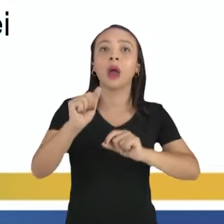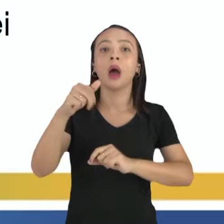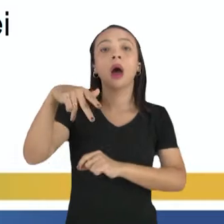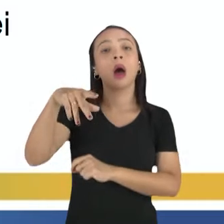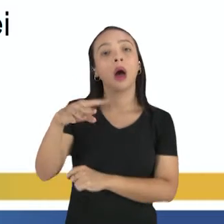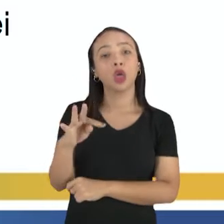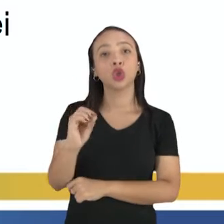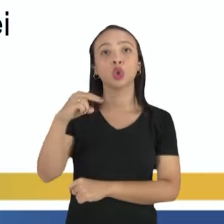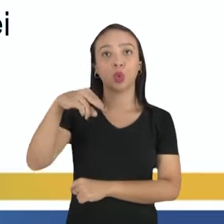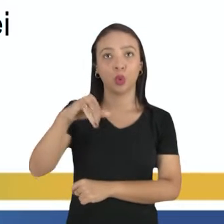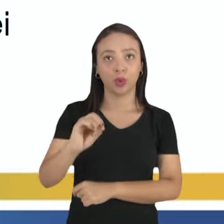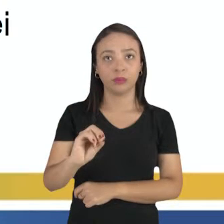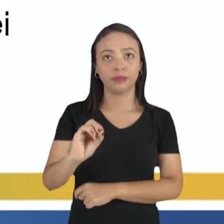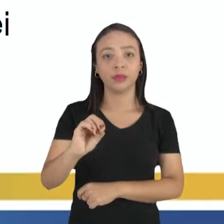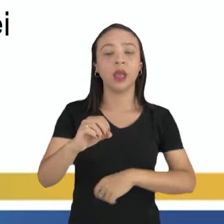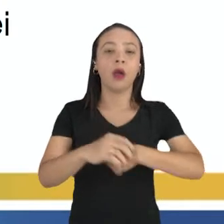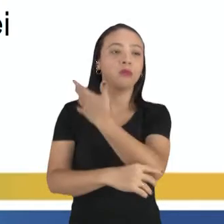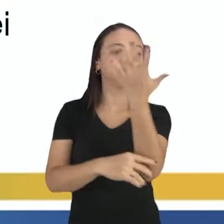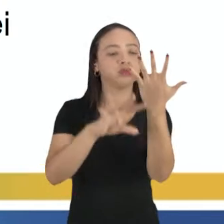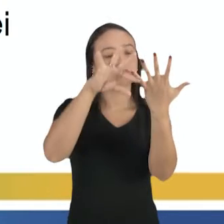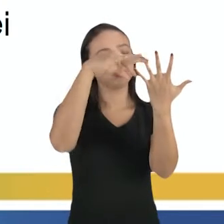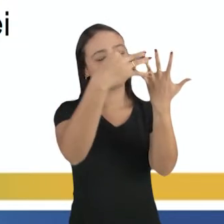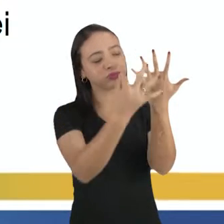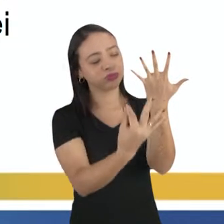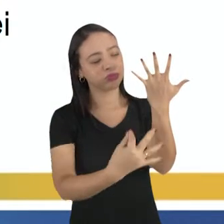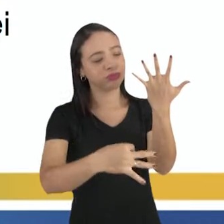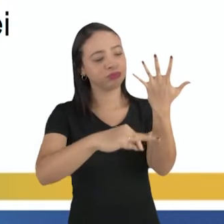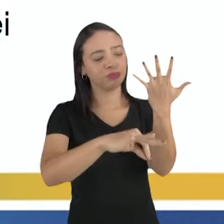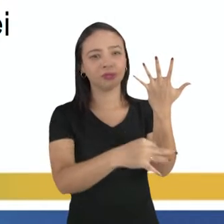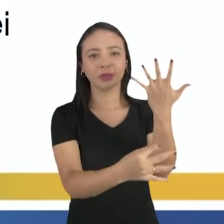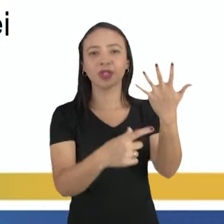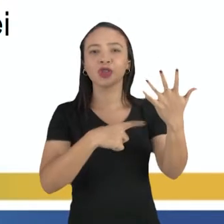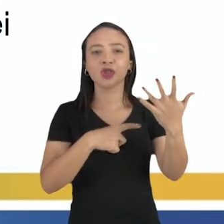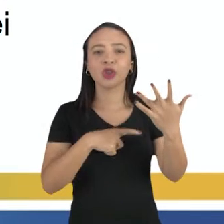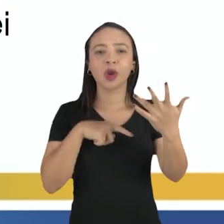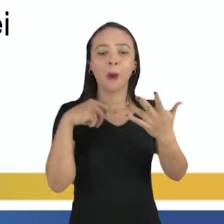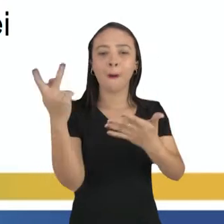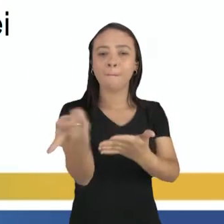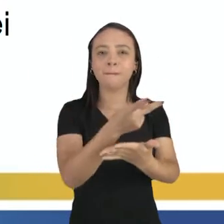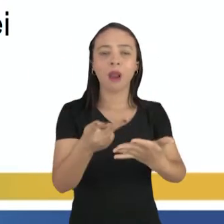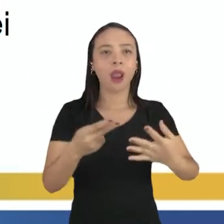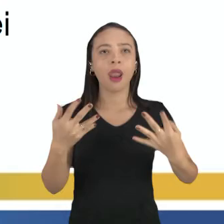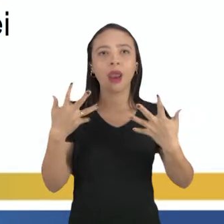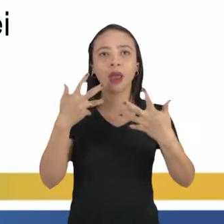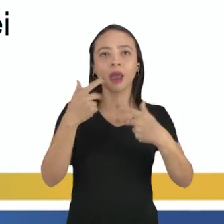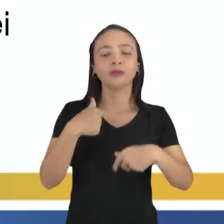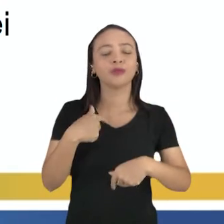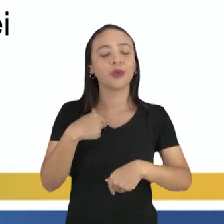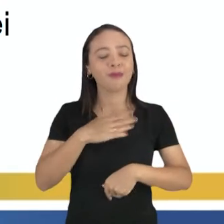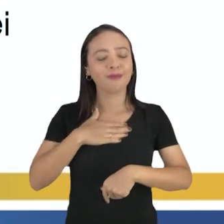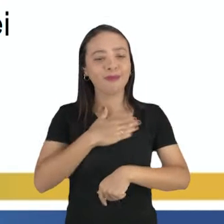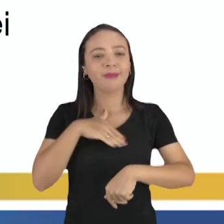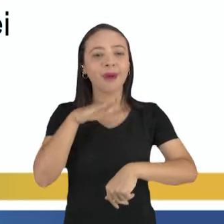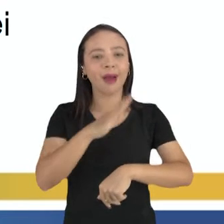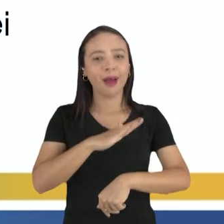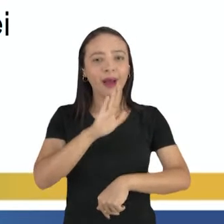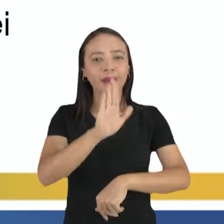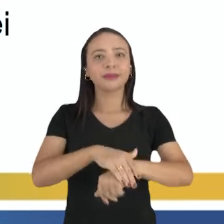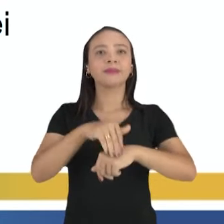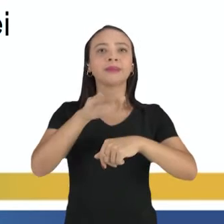Nobre. Ao cair das folhas, um de seus mais belos sonetos, talvez o meu predileto, está datado